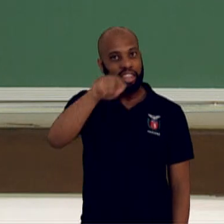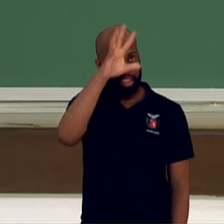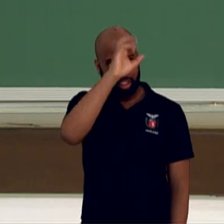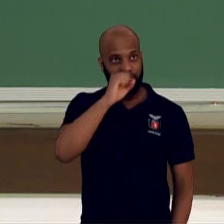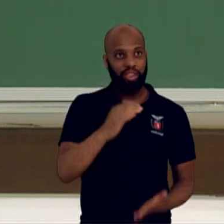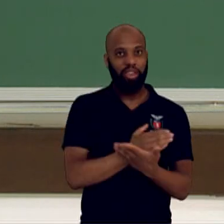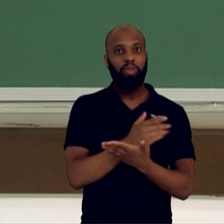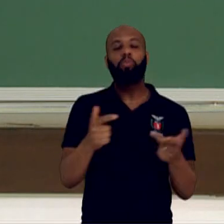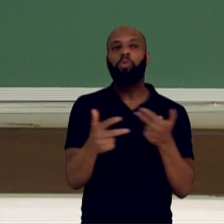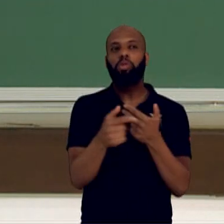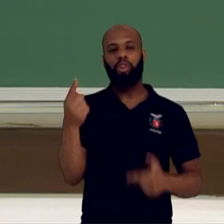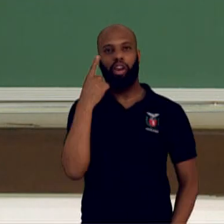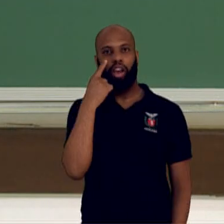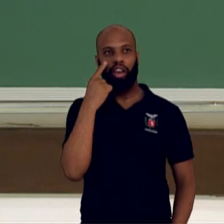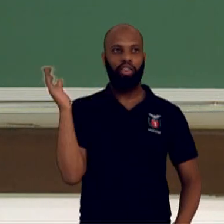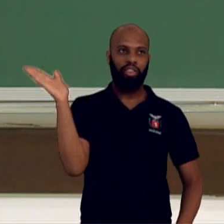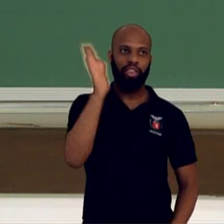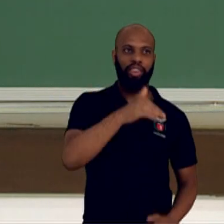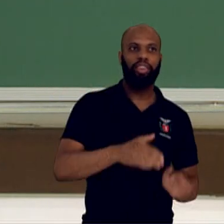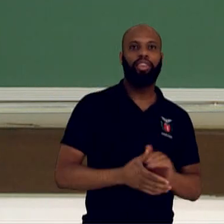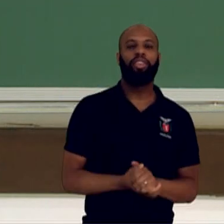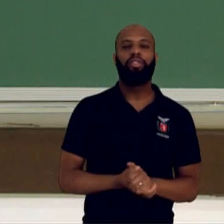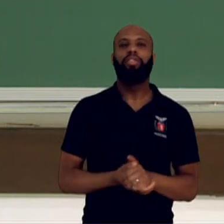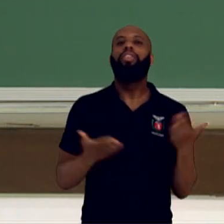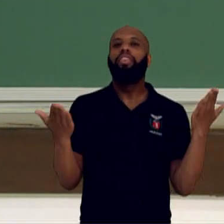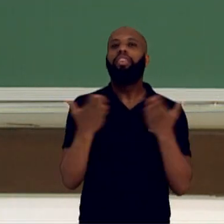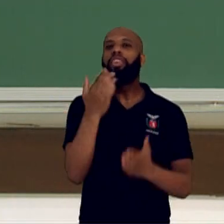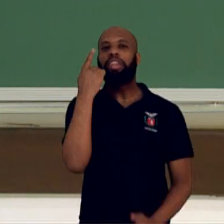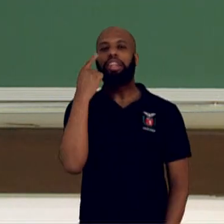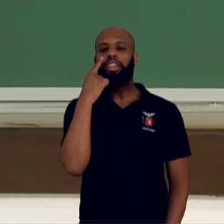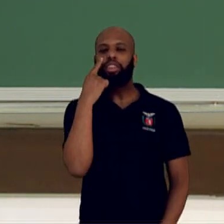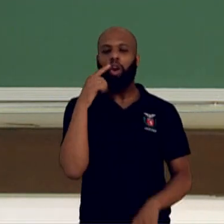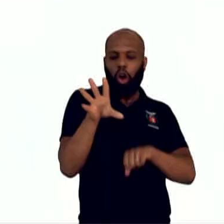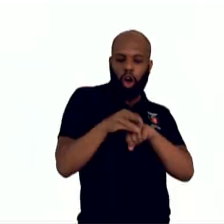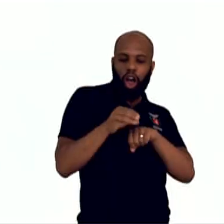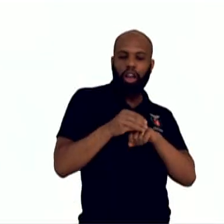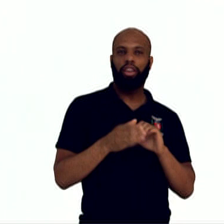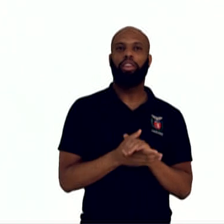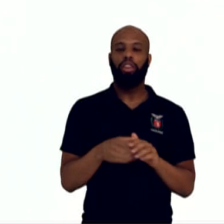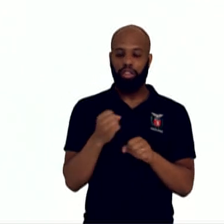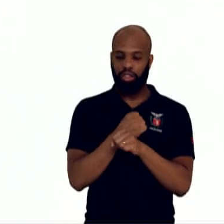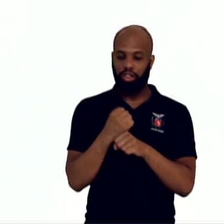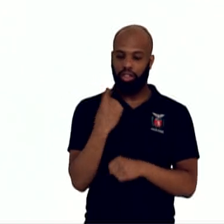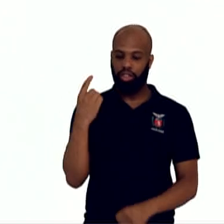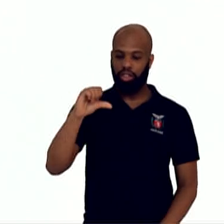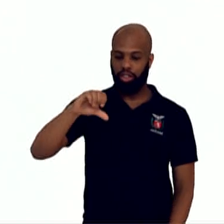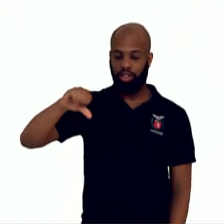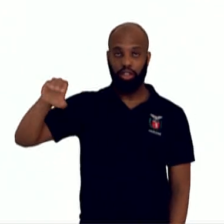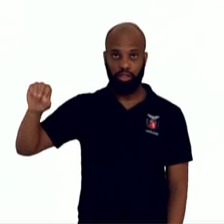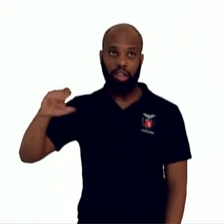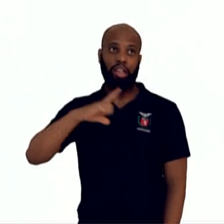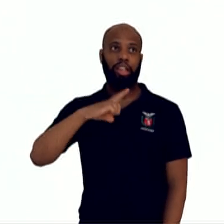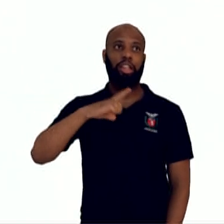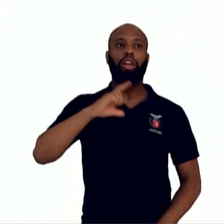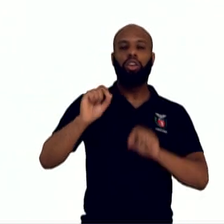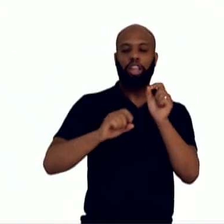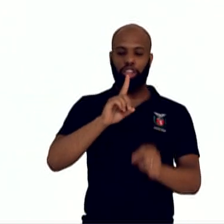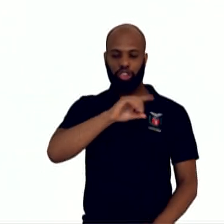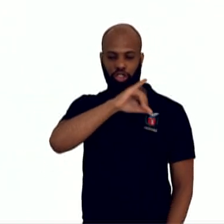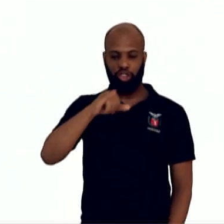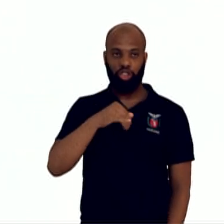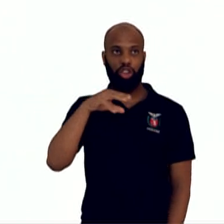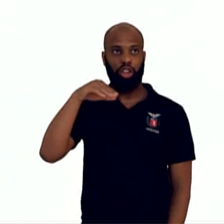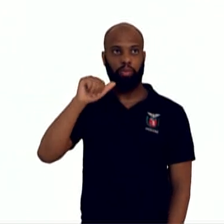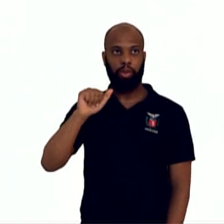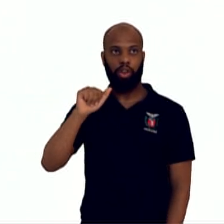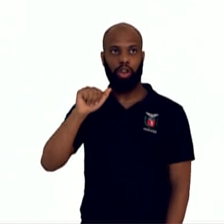certo? Vamos lá? Olha só, testando o nosso conhecimento. Nos anos 90, o DJ Marlboro incluiu no ritmo do